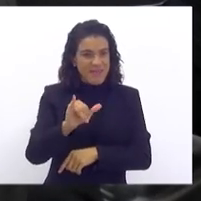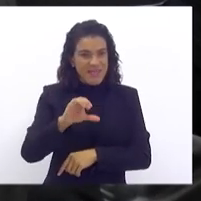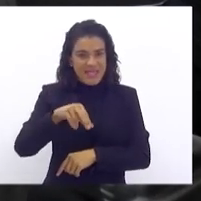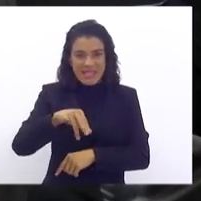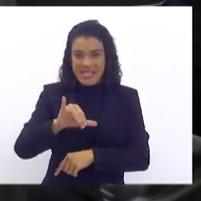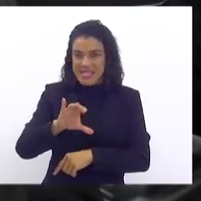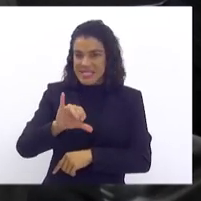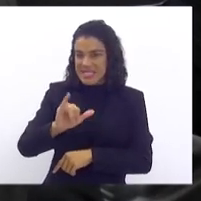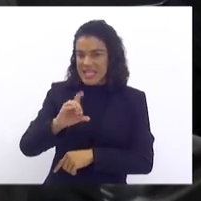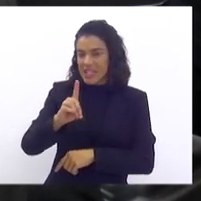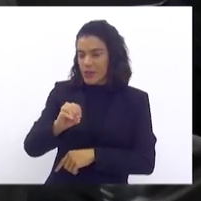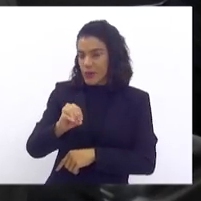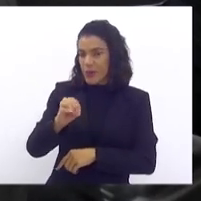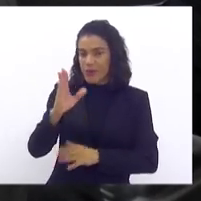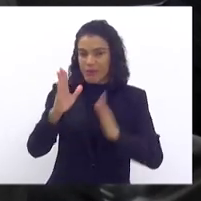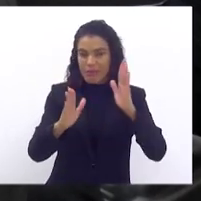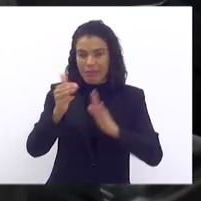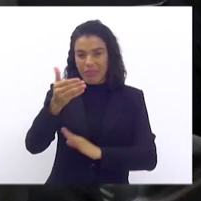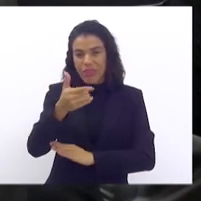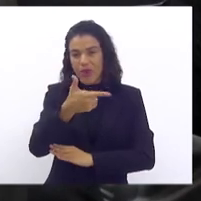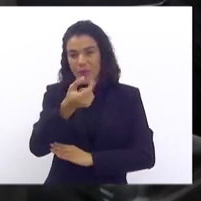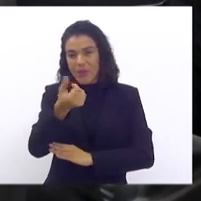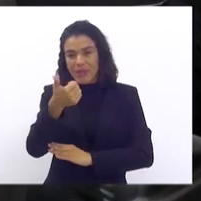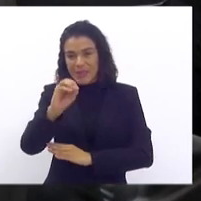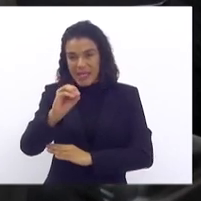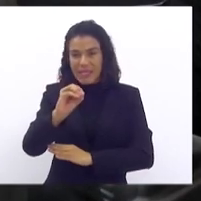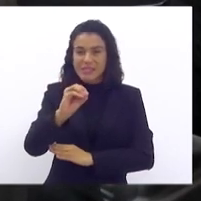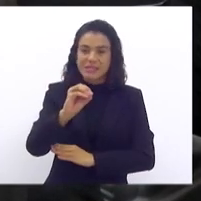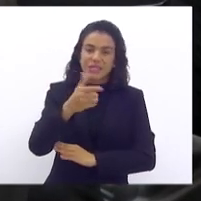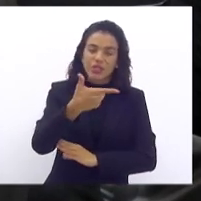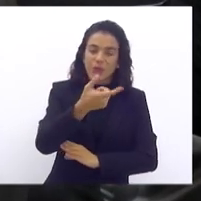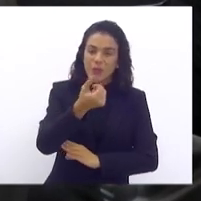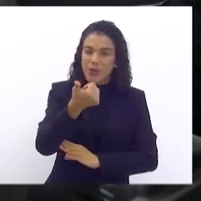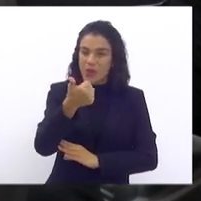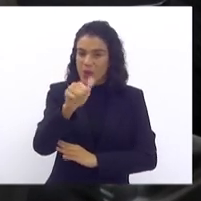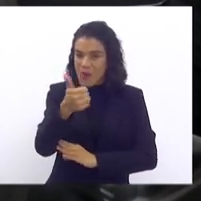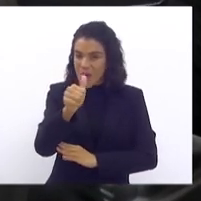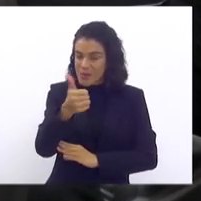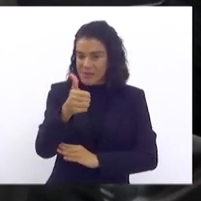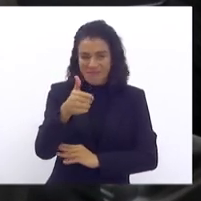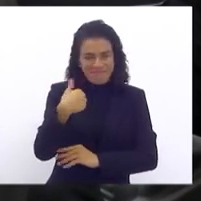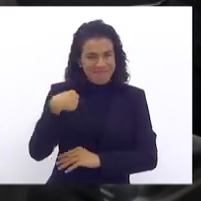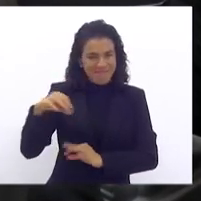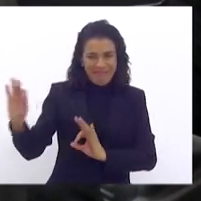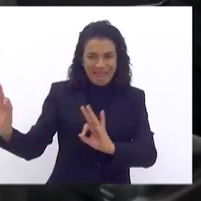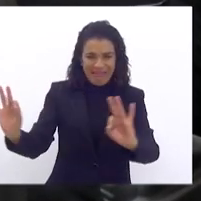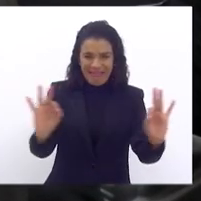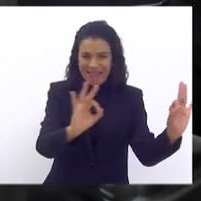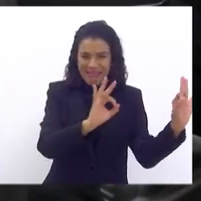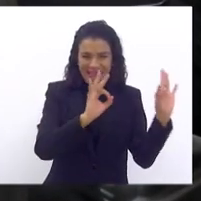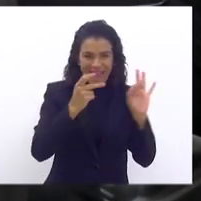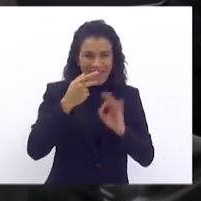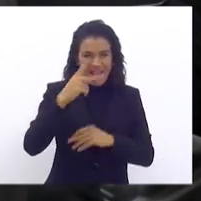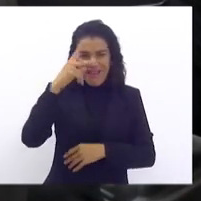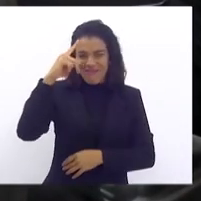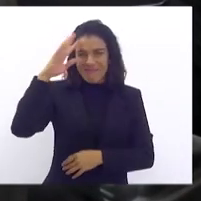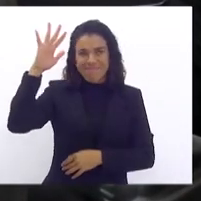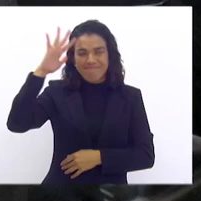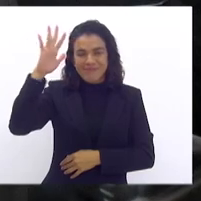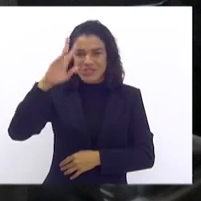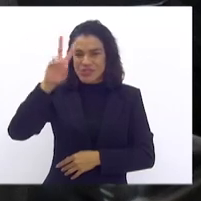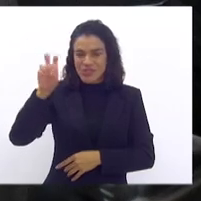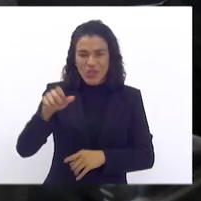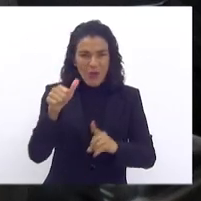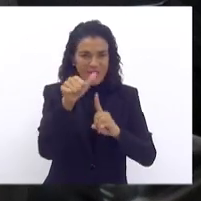em 2010... 2009, 2010, 2011, ninguém pensava no termo feminicídio. Quando